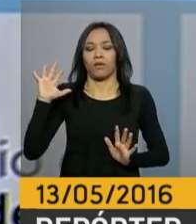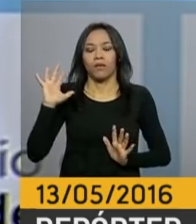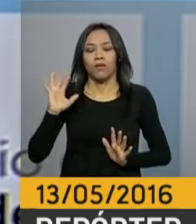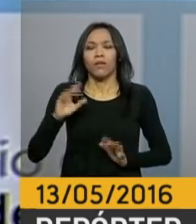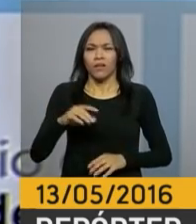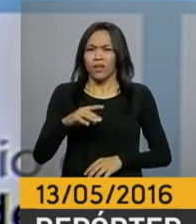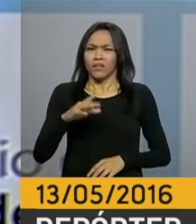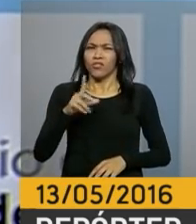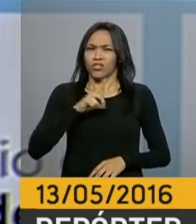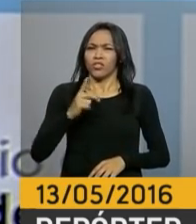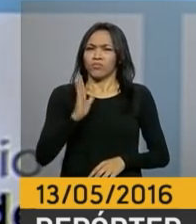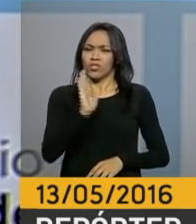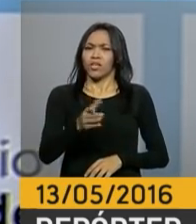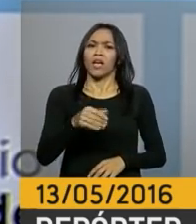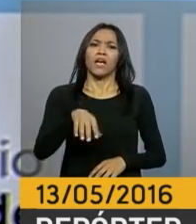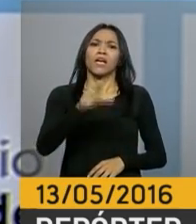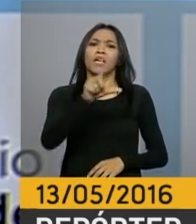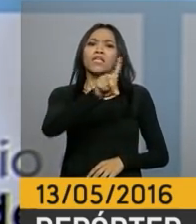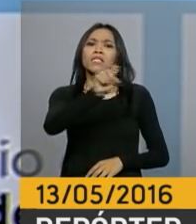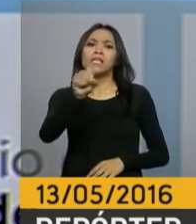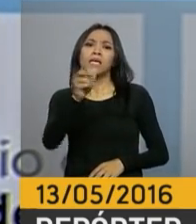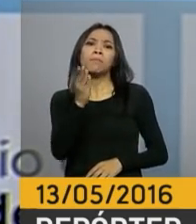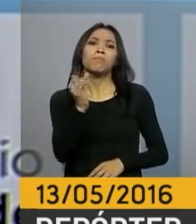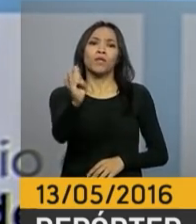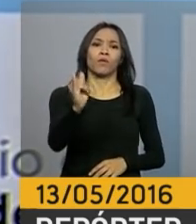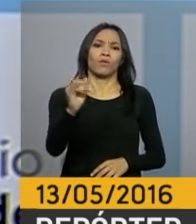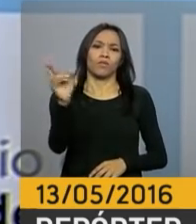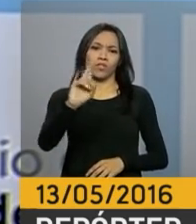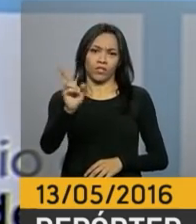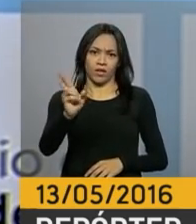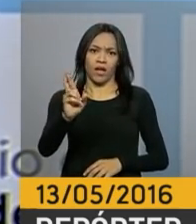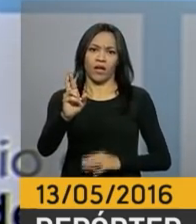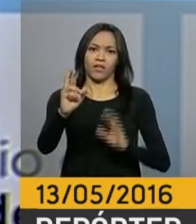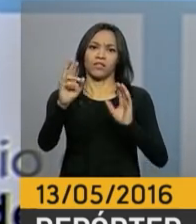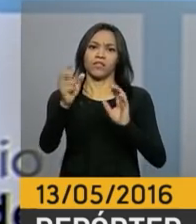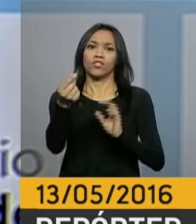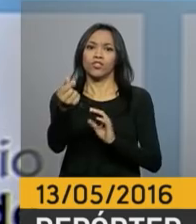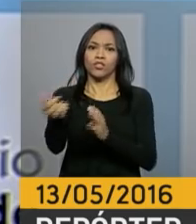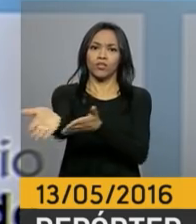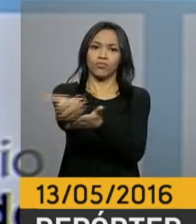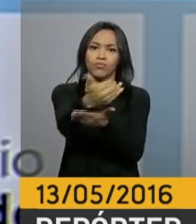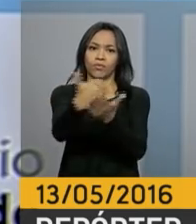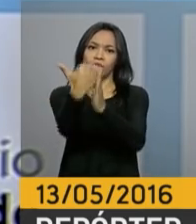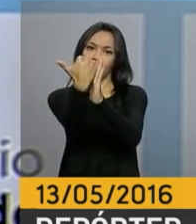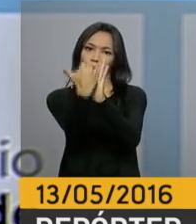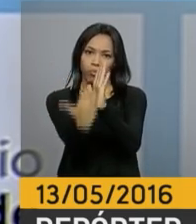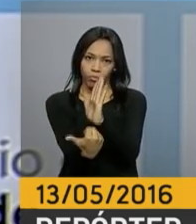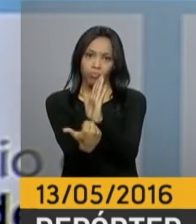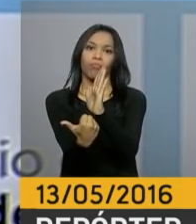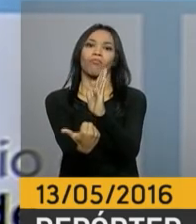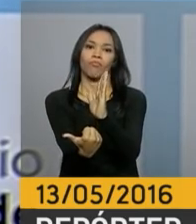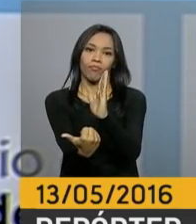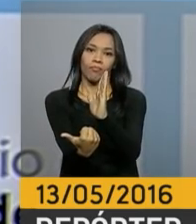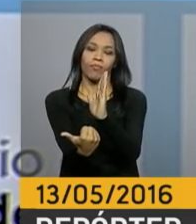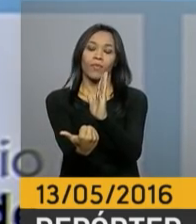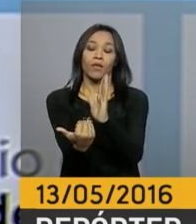R bilhões de reais de receitas superestimadas no orçamento o governo tem